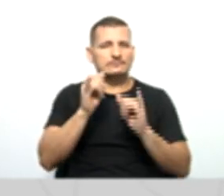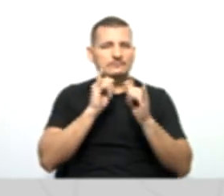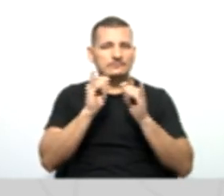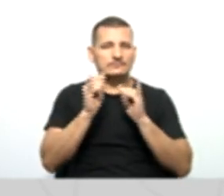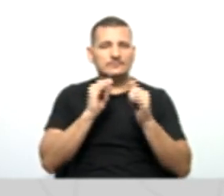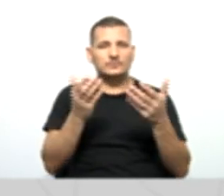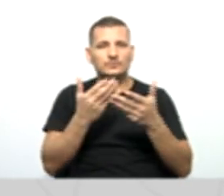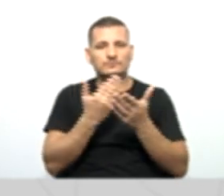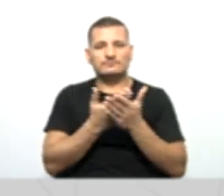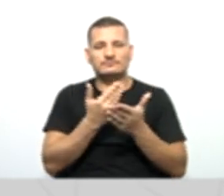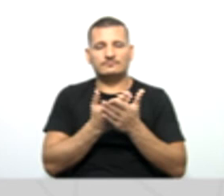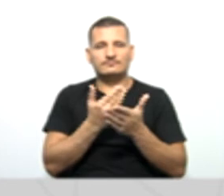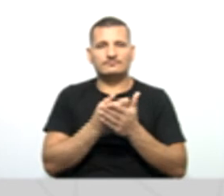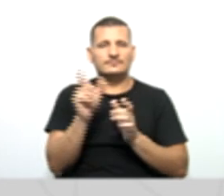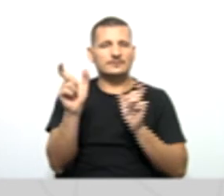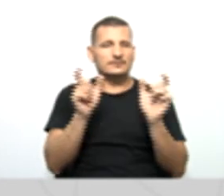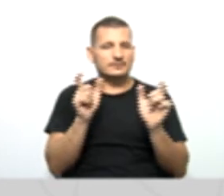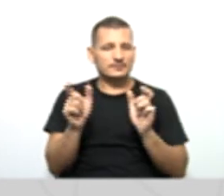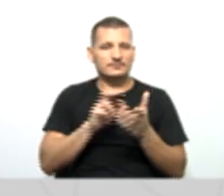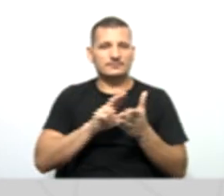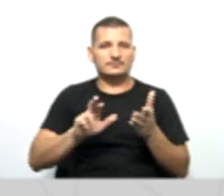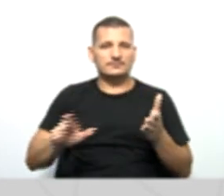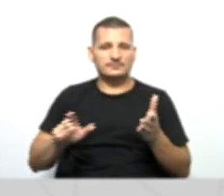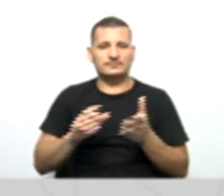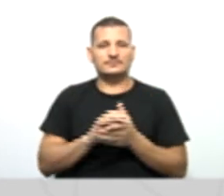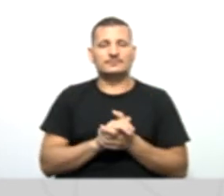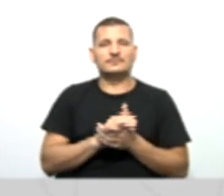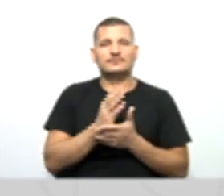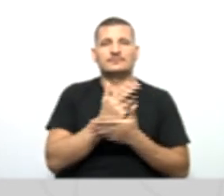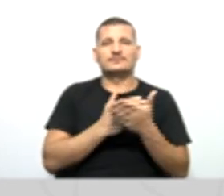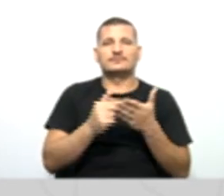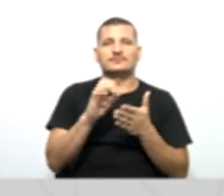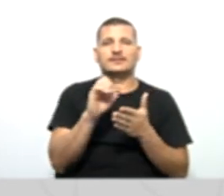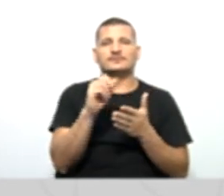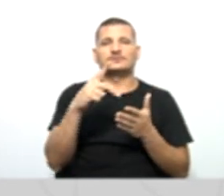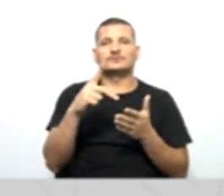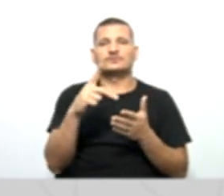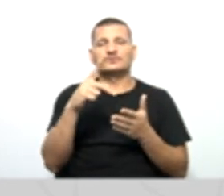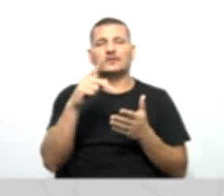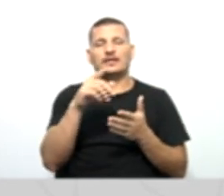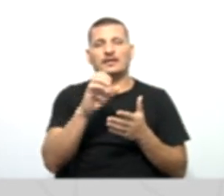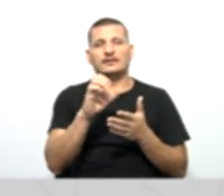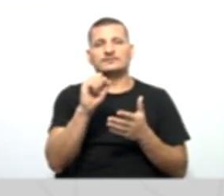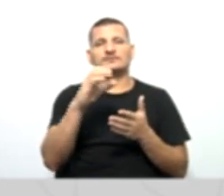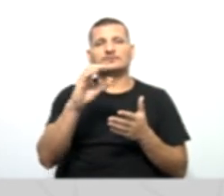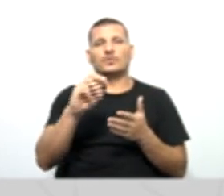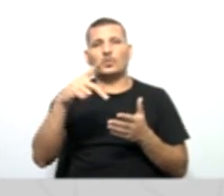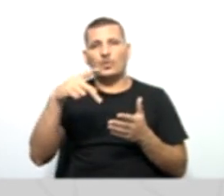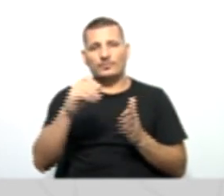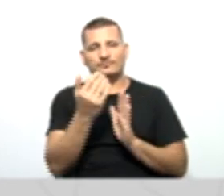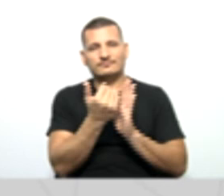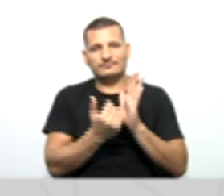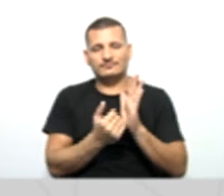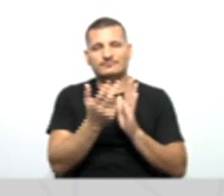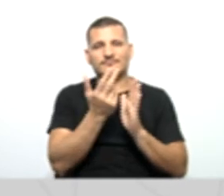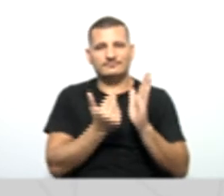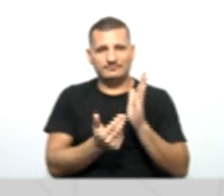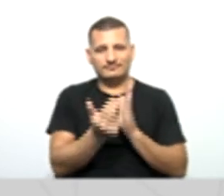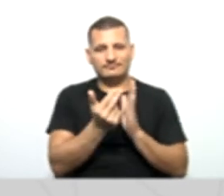na aula de hoje, muitos termos. Escopo já é algo que é um termo diferenciado, aí vem essa questão